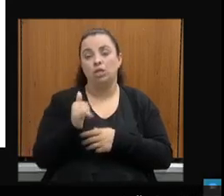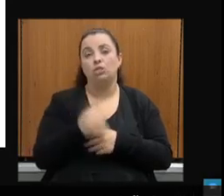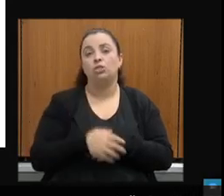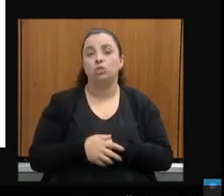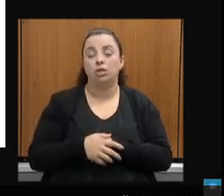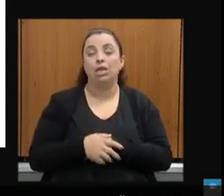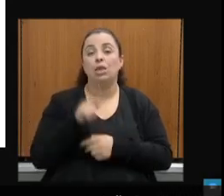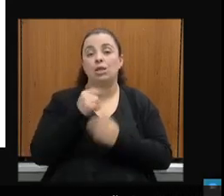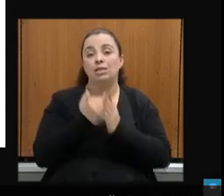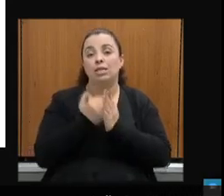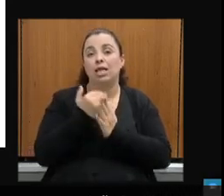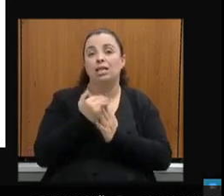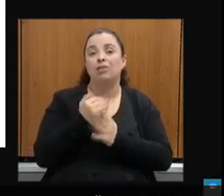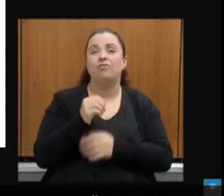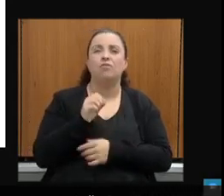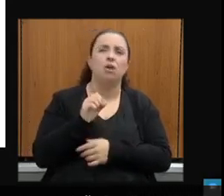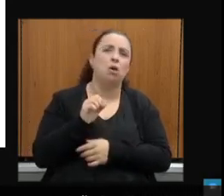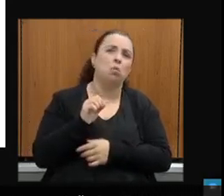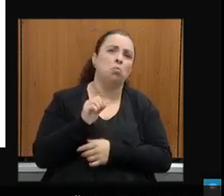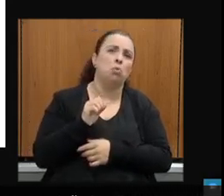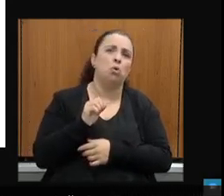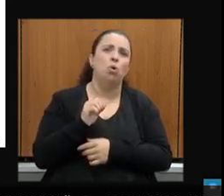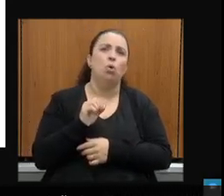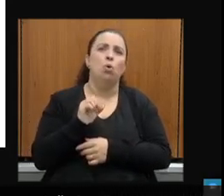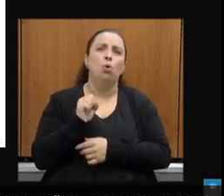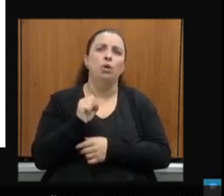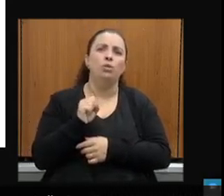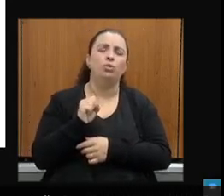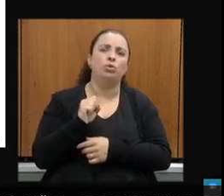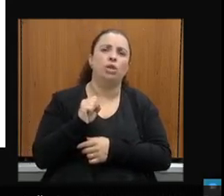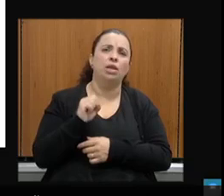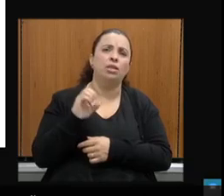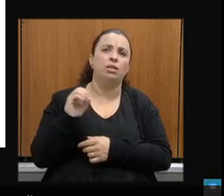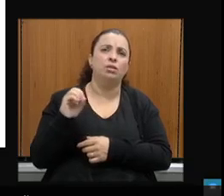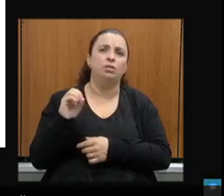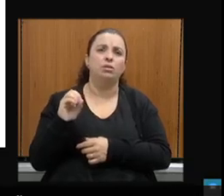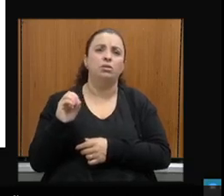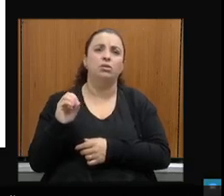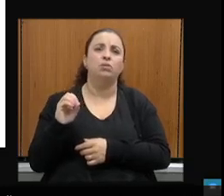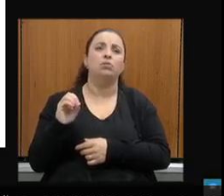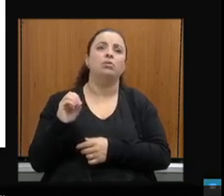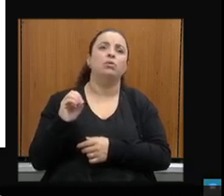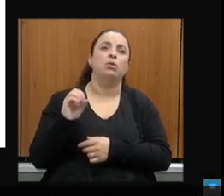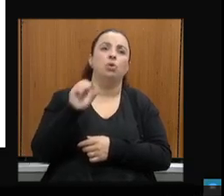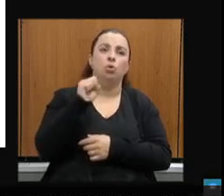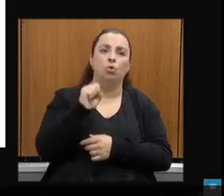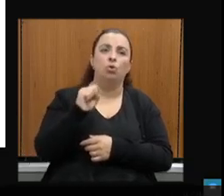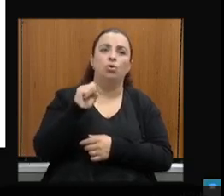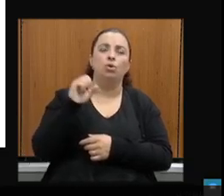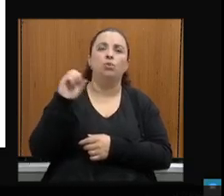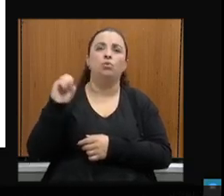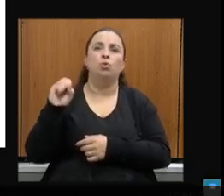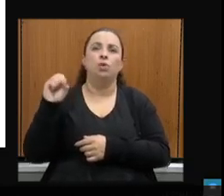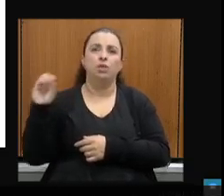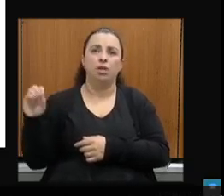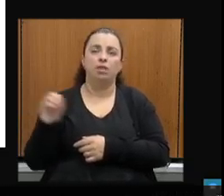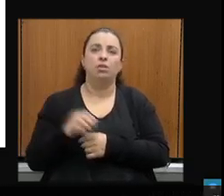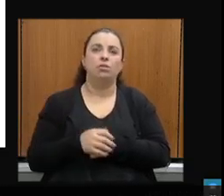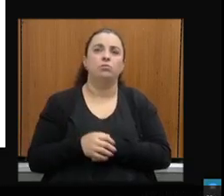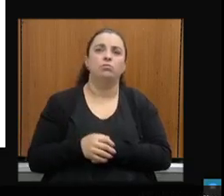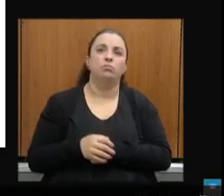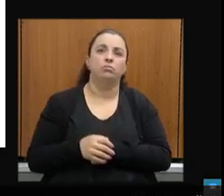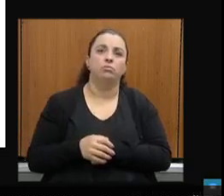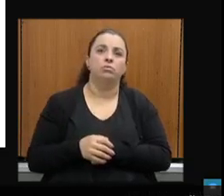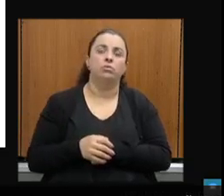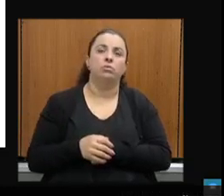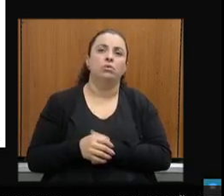conhecer o 8 e 80 a inflação via IGPM foi 61 e meio por cento né então aqui de fato a gente tem conseguido